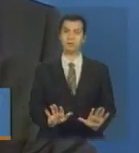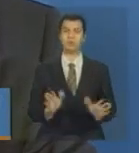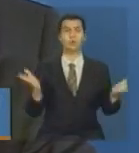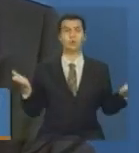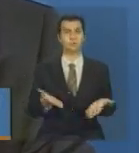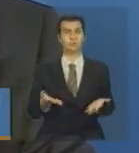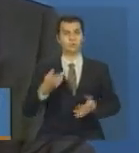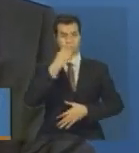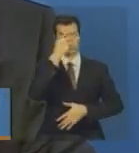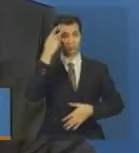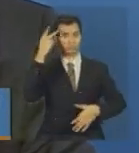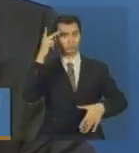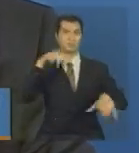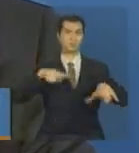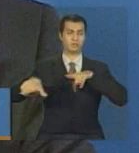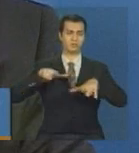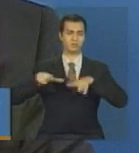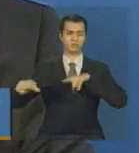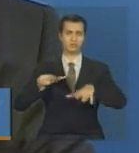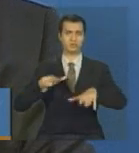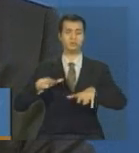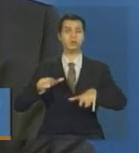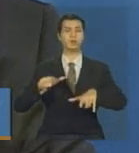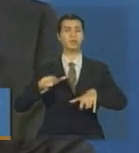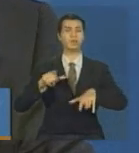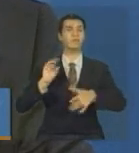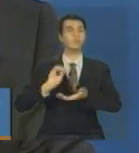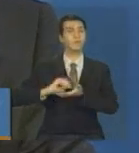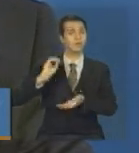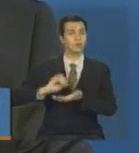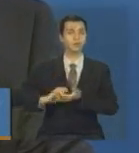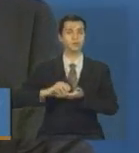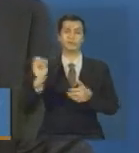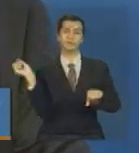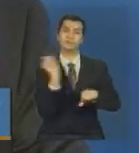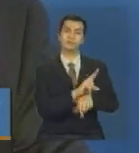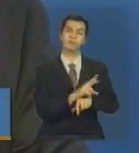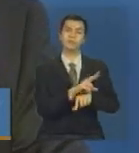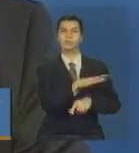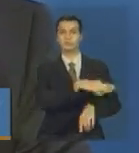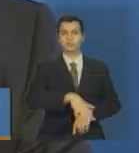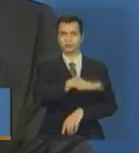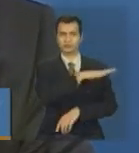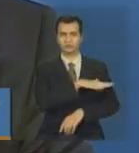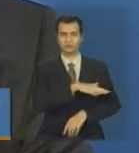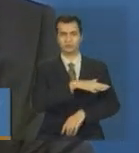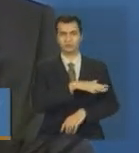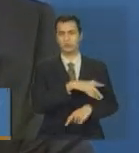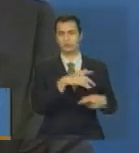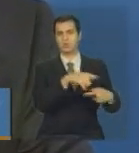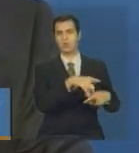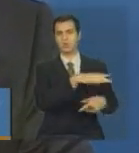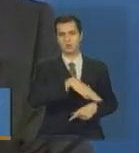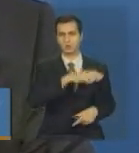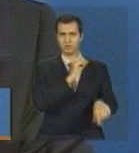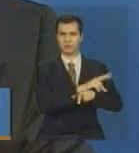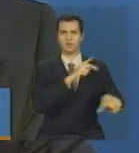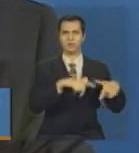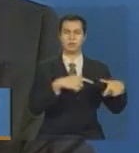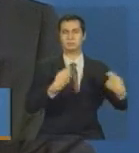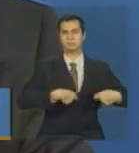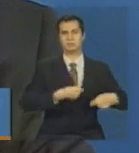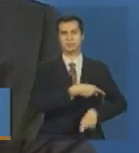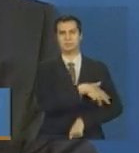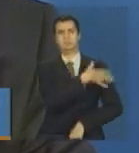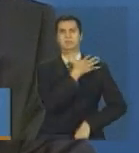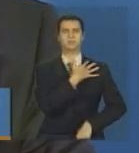no mercado de trabalho, nos faltam trabalhadores para ocupar postos de trabalho que não necessariamente exigem essa escolaridade. E a formação